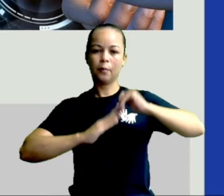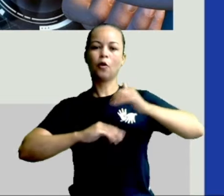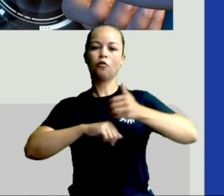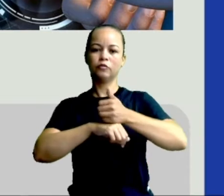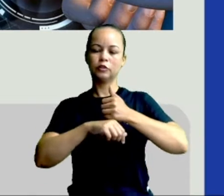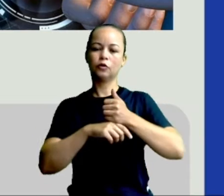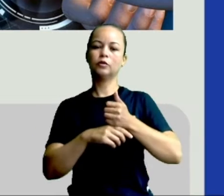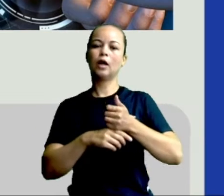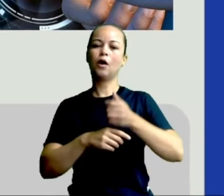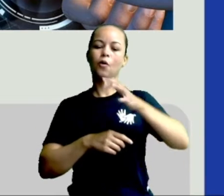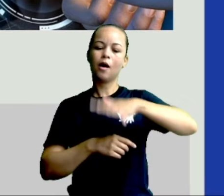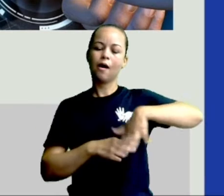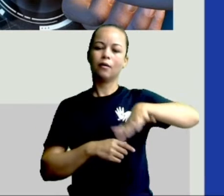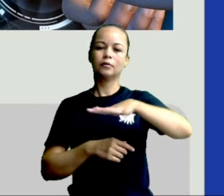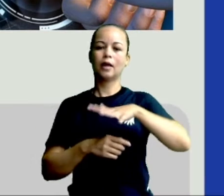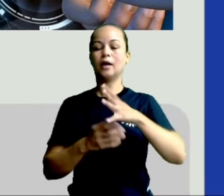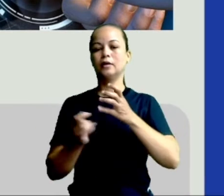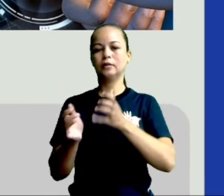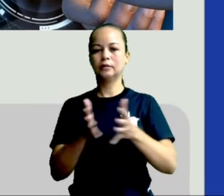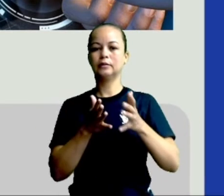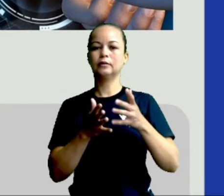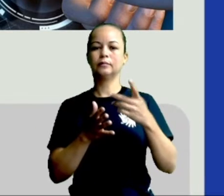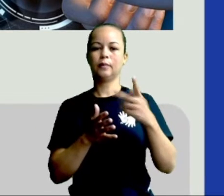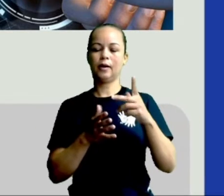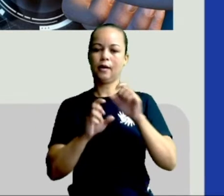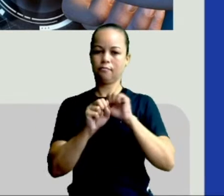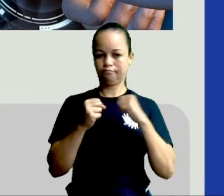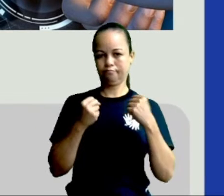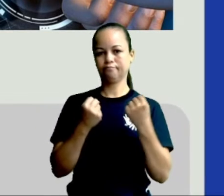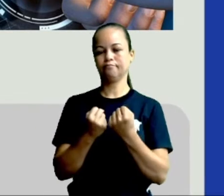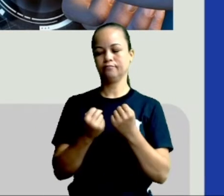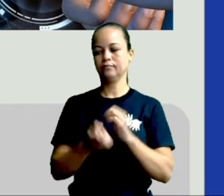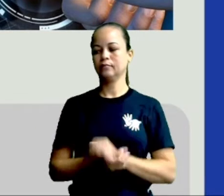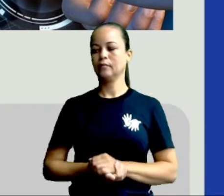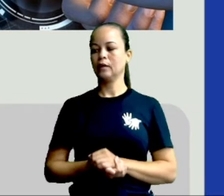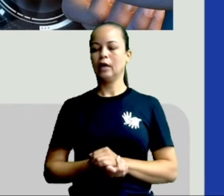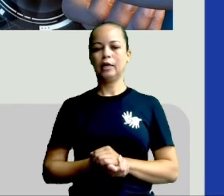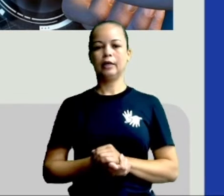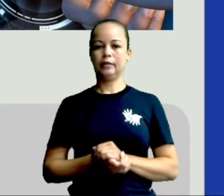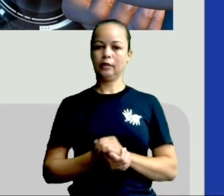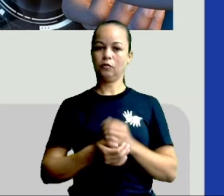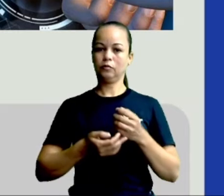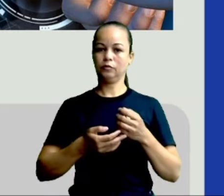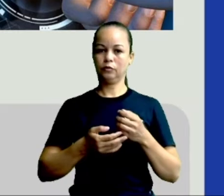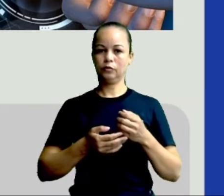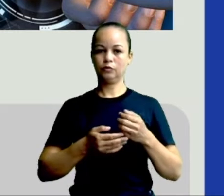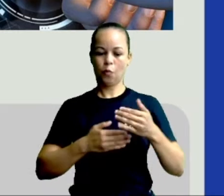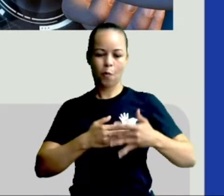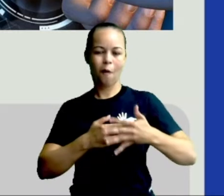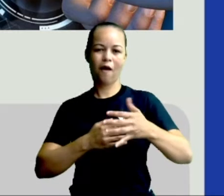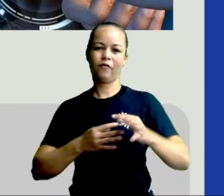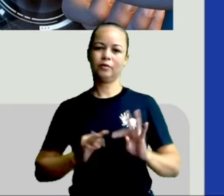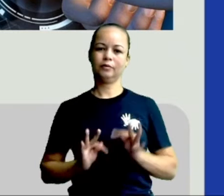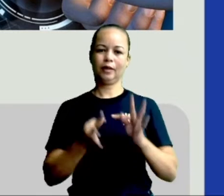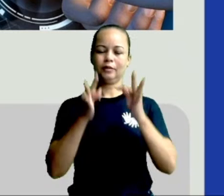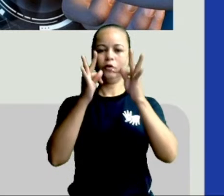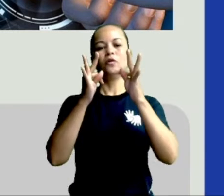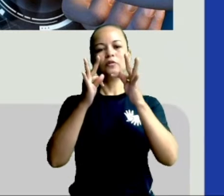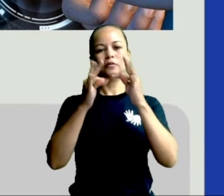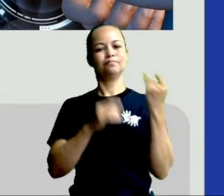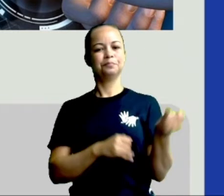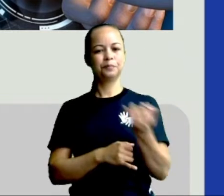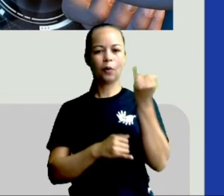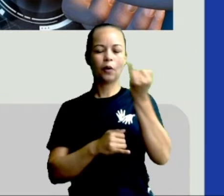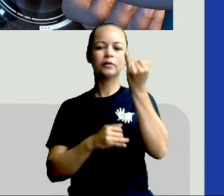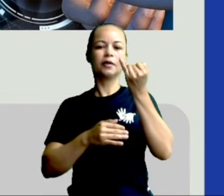profissional para a sociedade. Então os avanços tecnológicos, eles foram importantes para